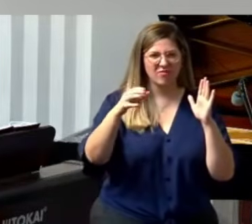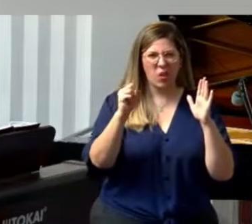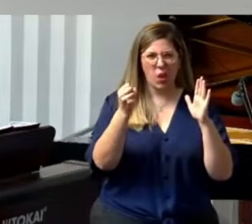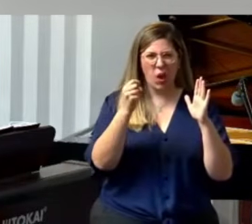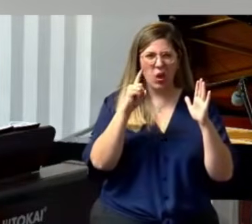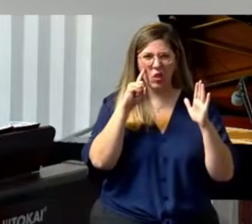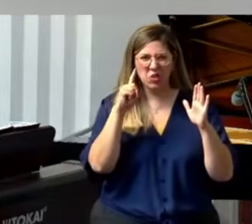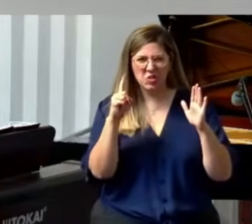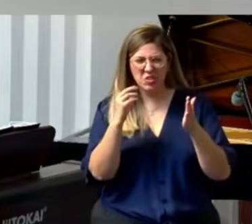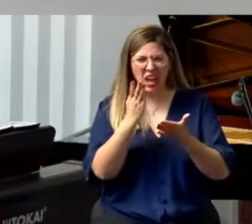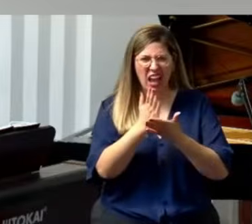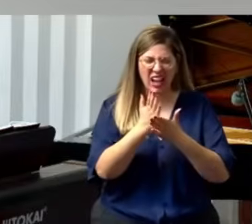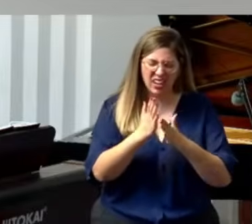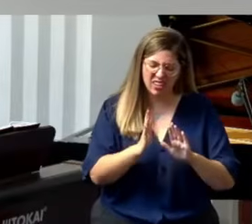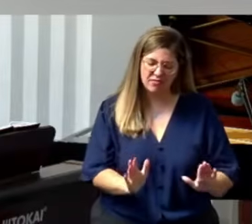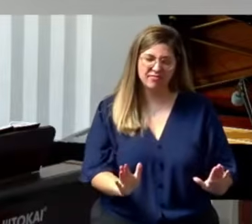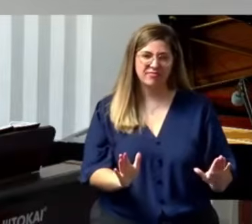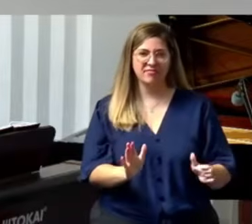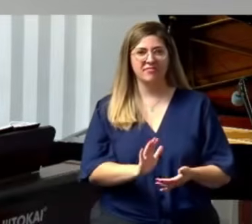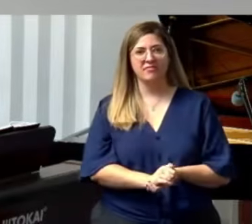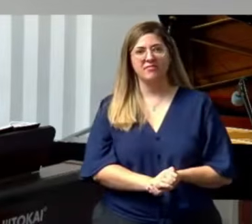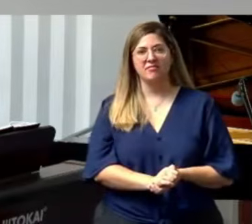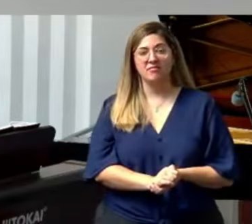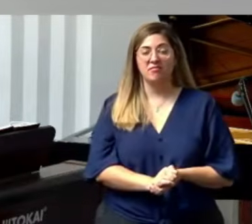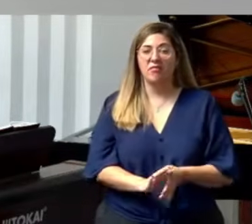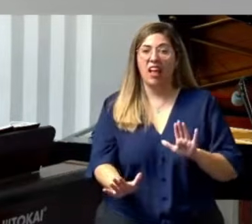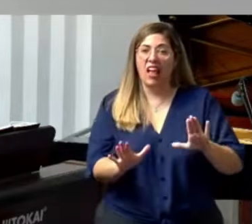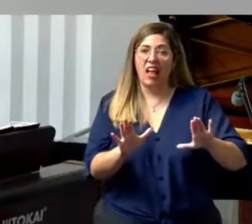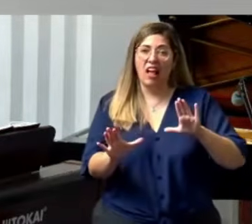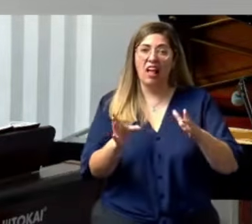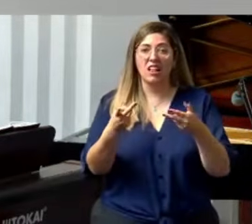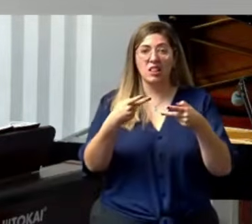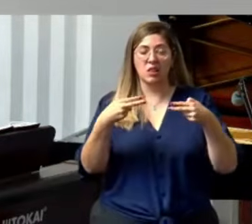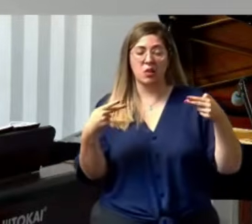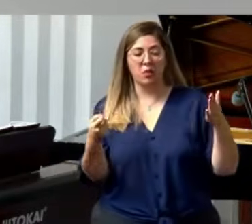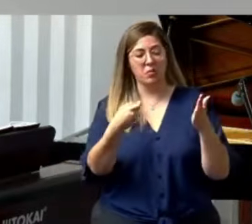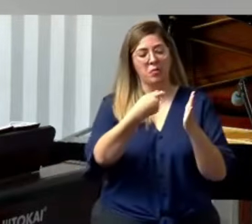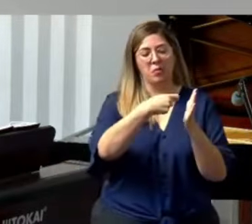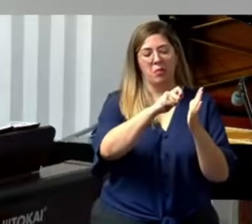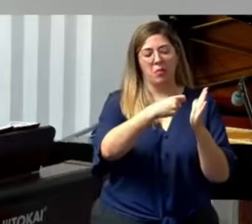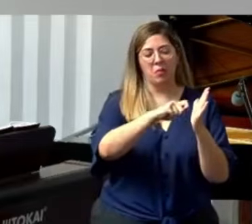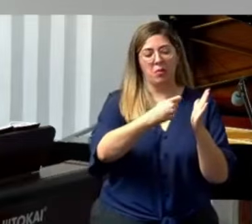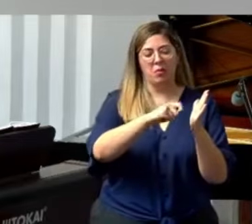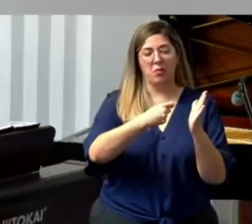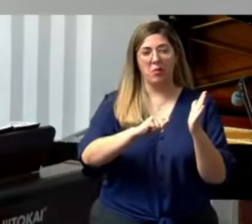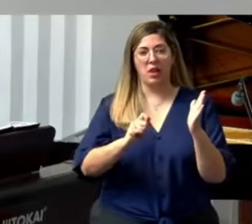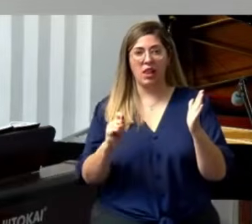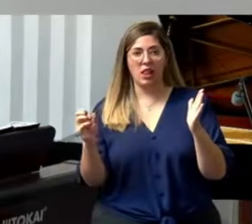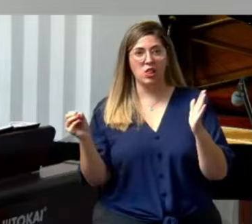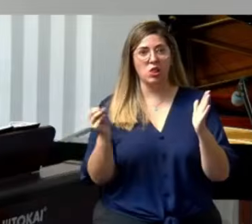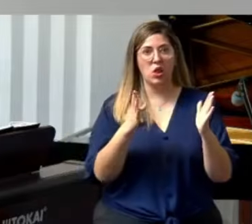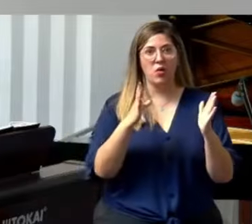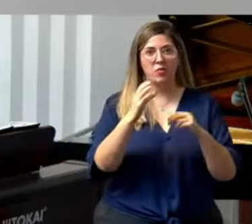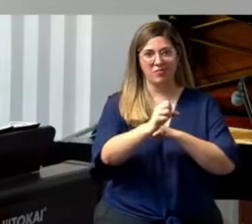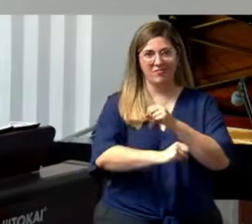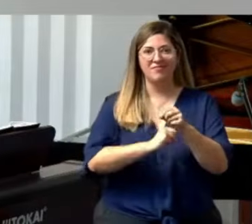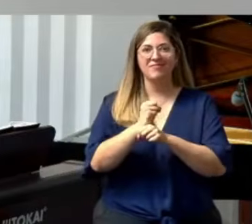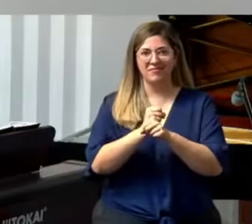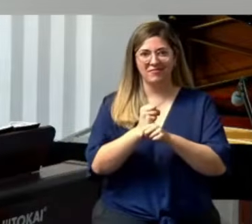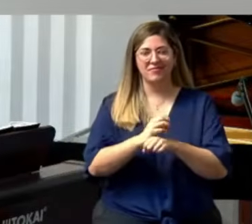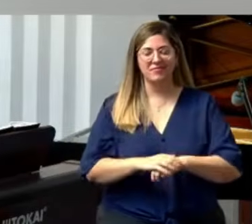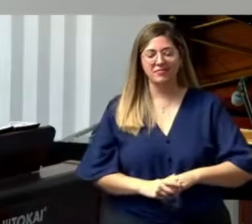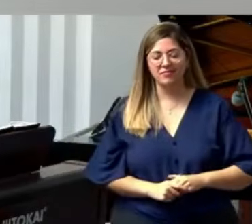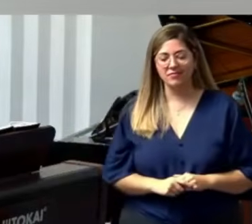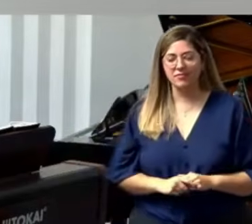as pessoas tendem em média a esquecer algumas resoluções que fizeram no final do ano para o ano que começa. Nós